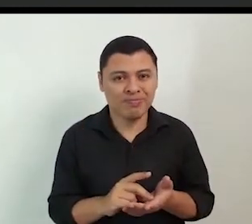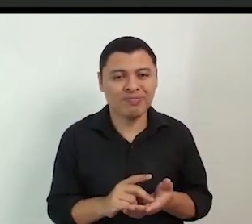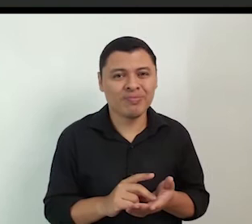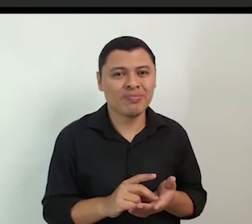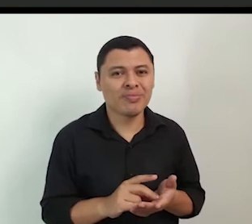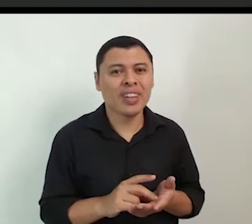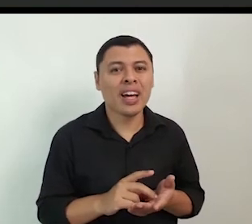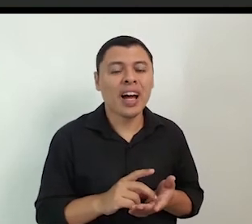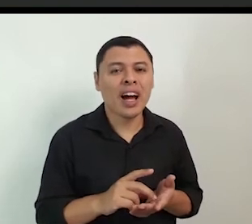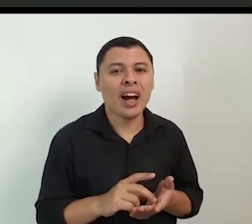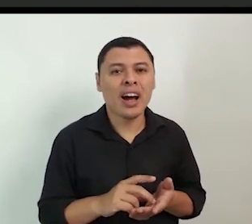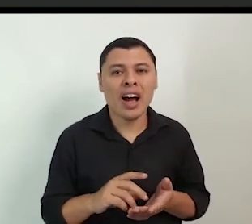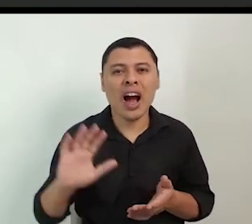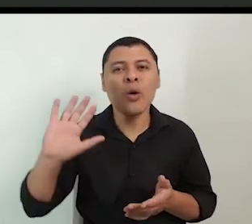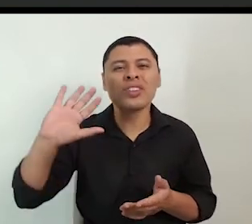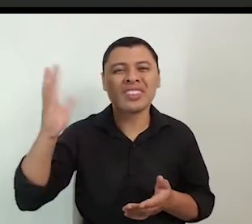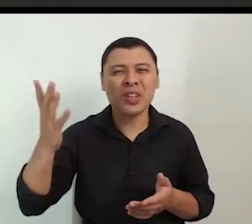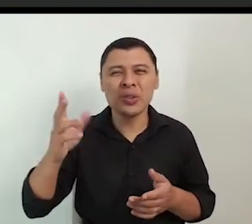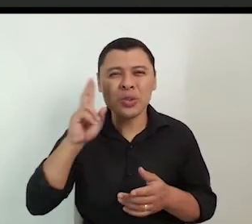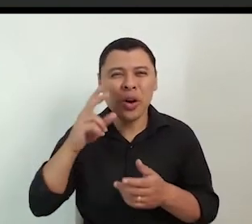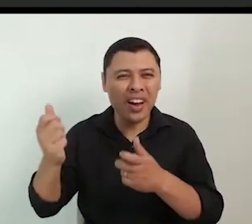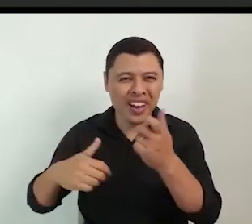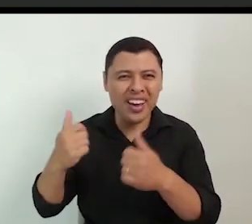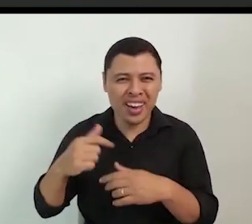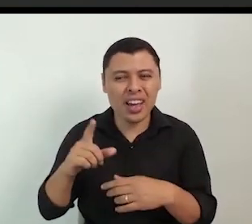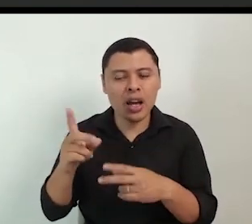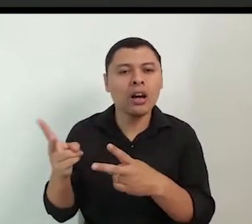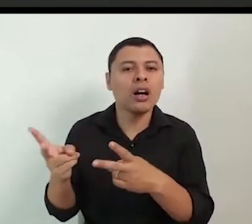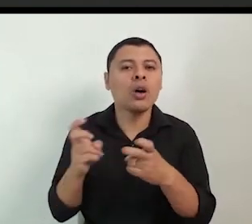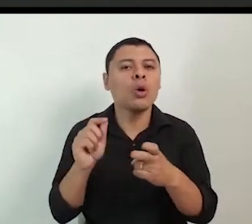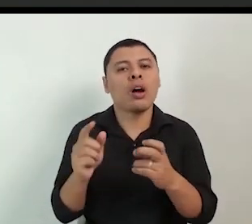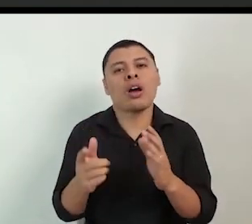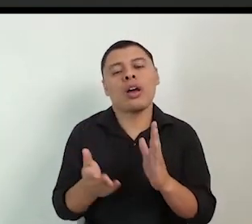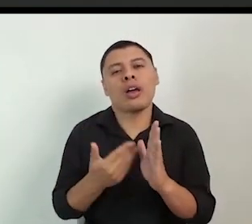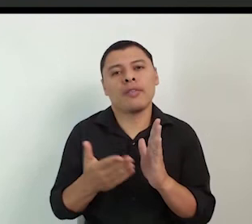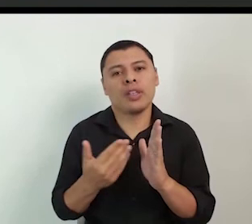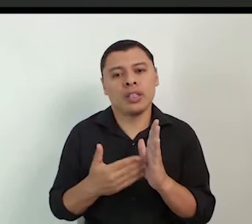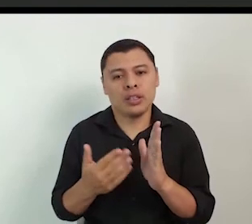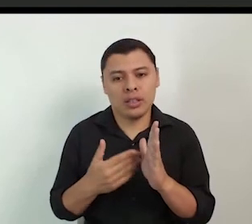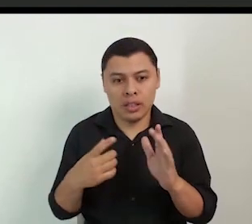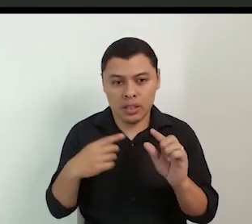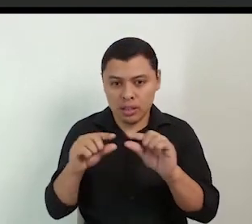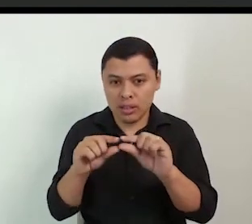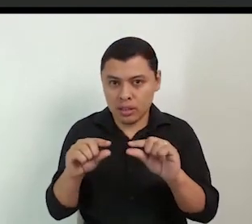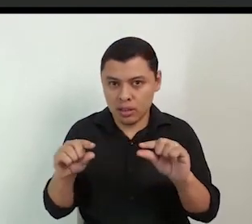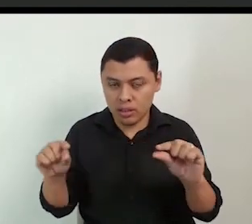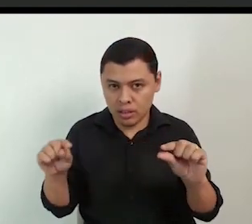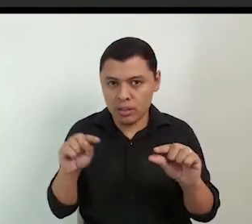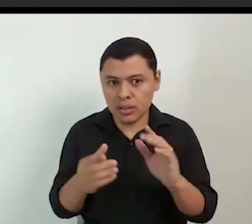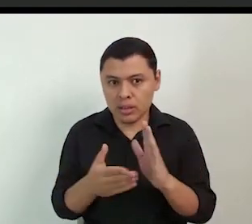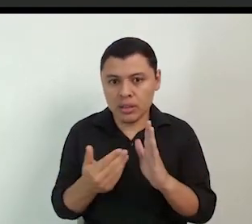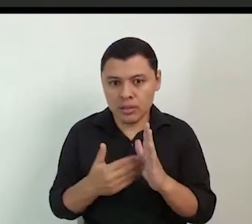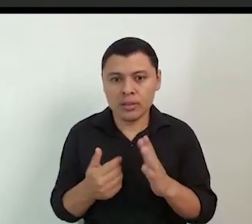retirado de uma revista. Então, inclusive a referência está no